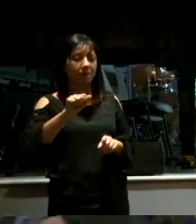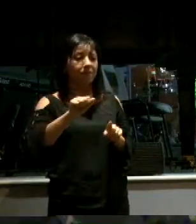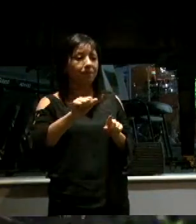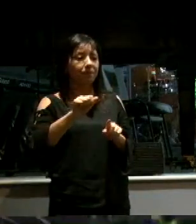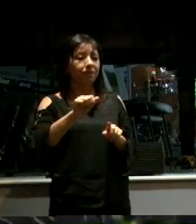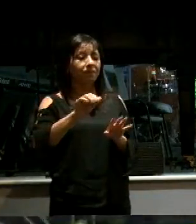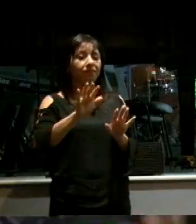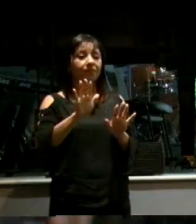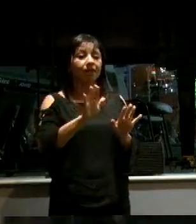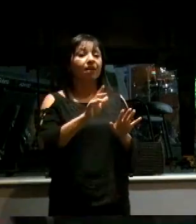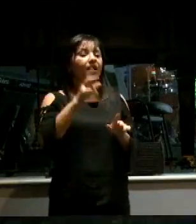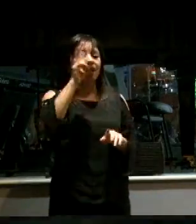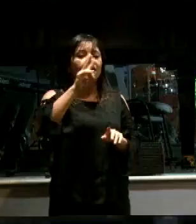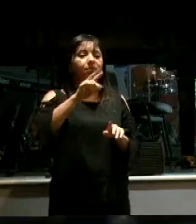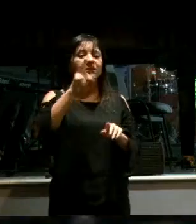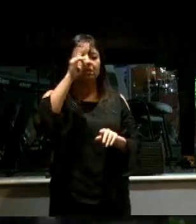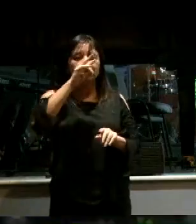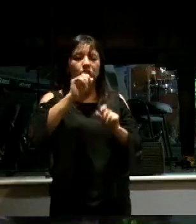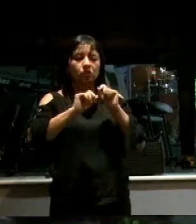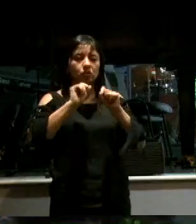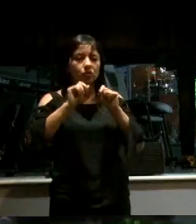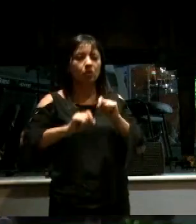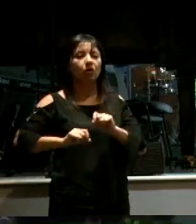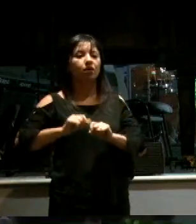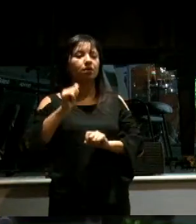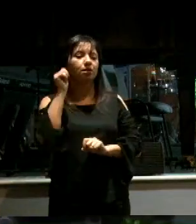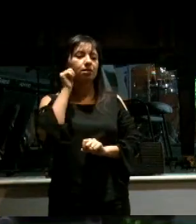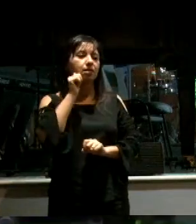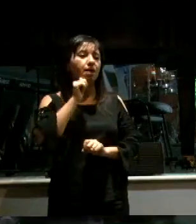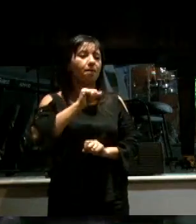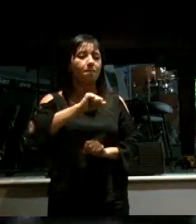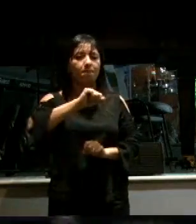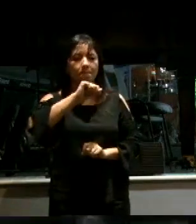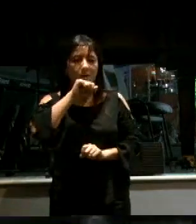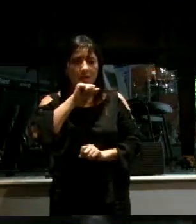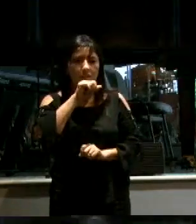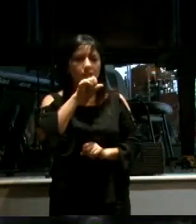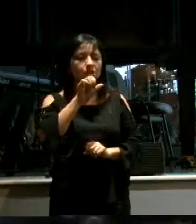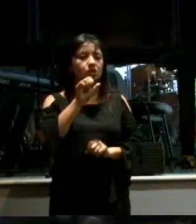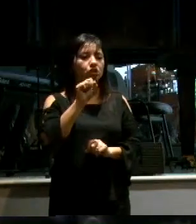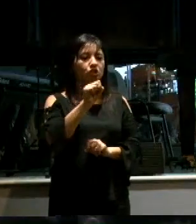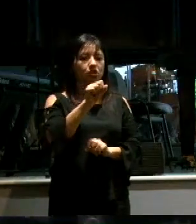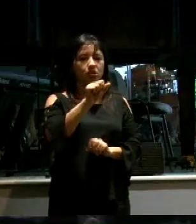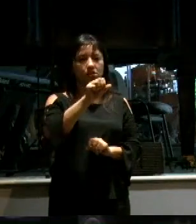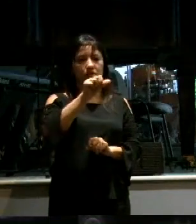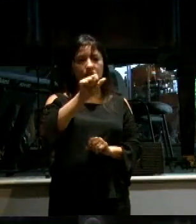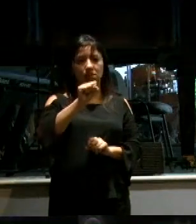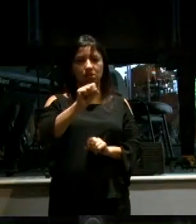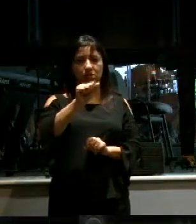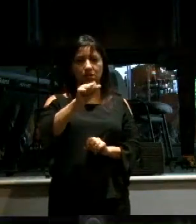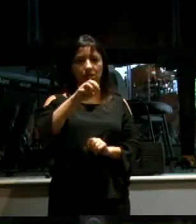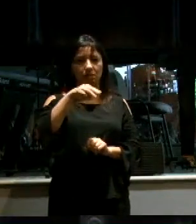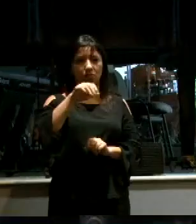ela? Era envergonhada e Deus abriu-lhe a madre.